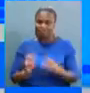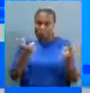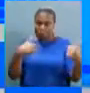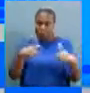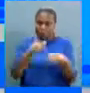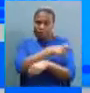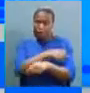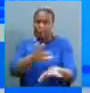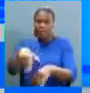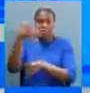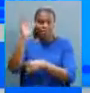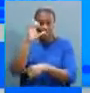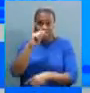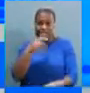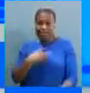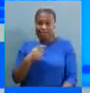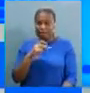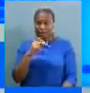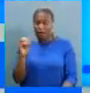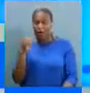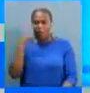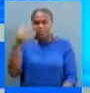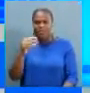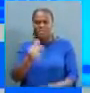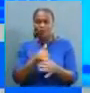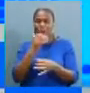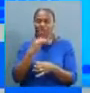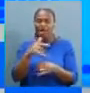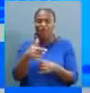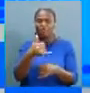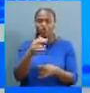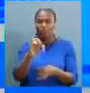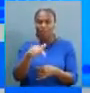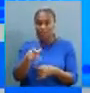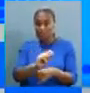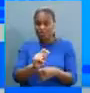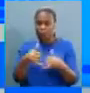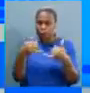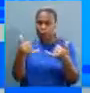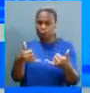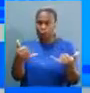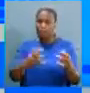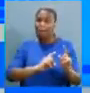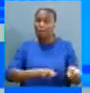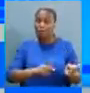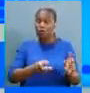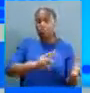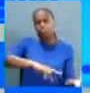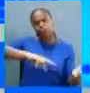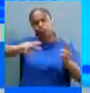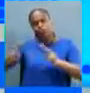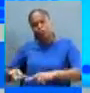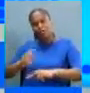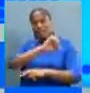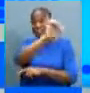A reunião do Parlamento da CDAO, que estava prevista para a Ilha do Sal a partir de 28 deste mês, foi adiada para março e